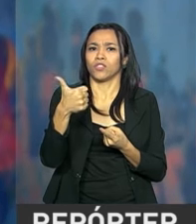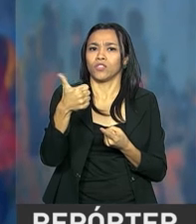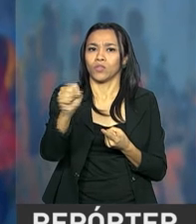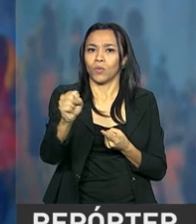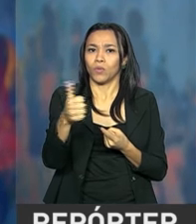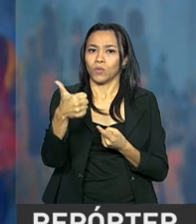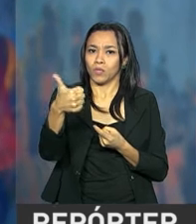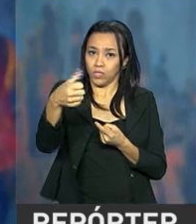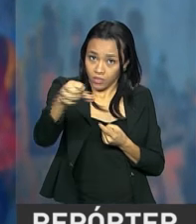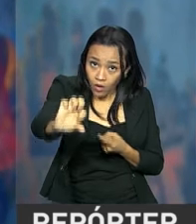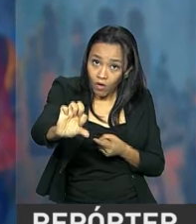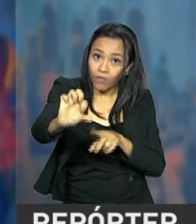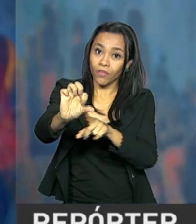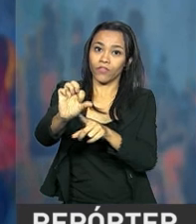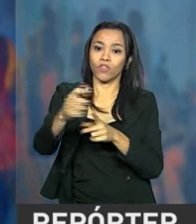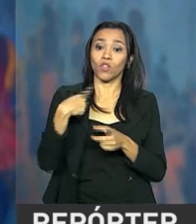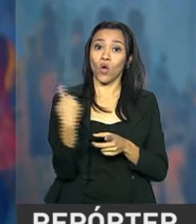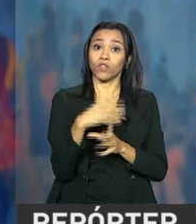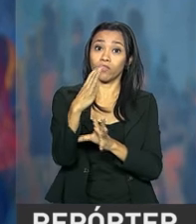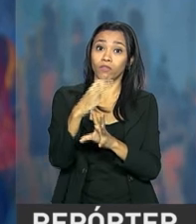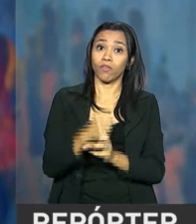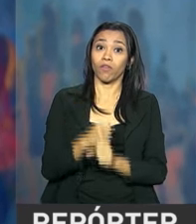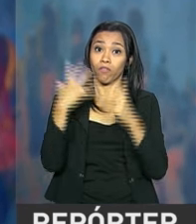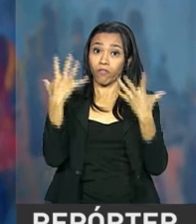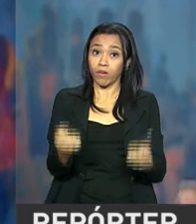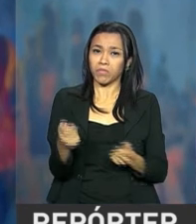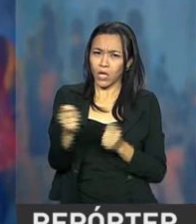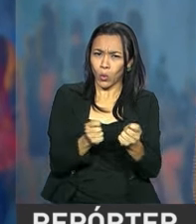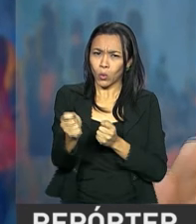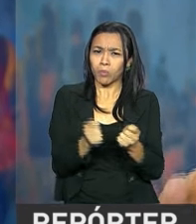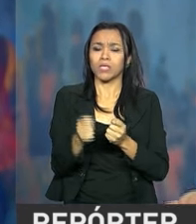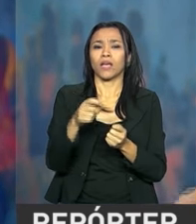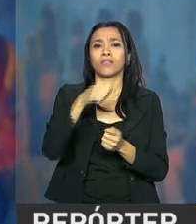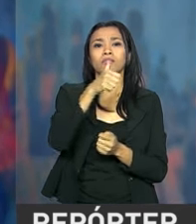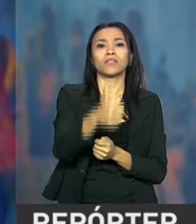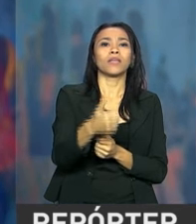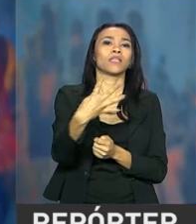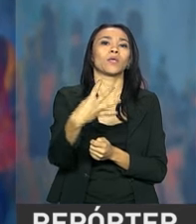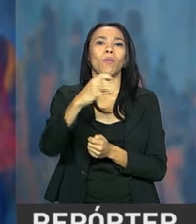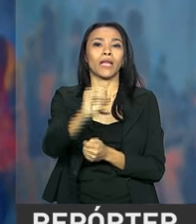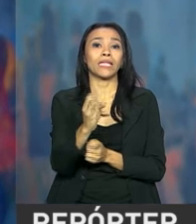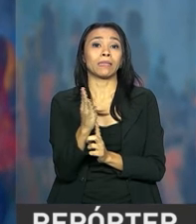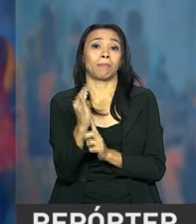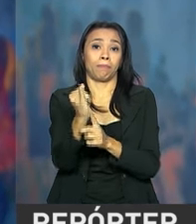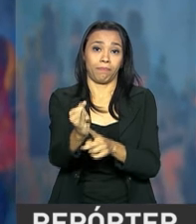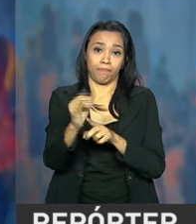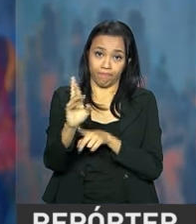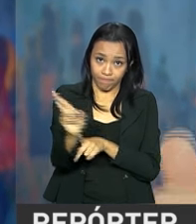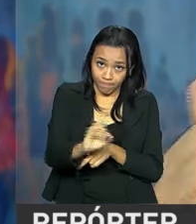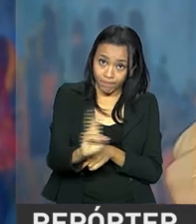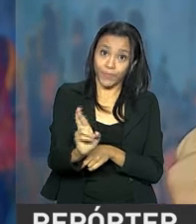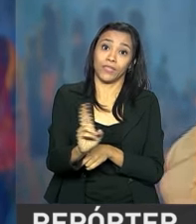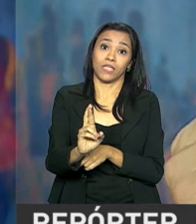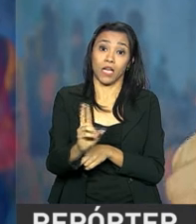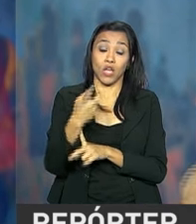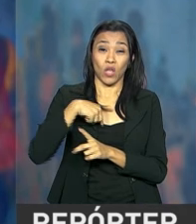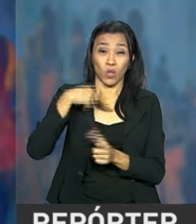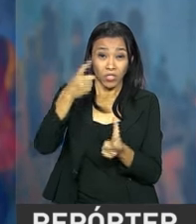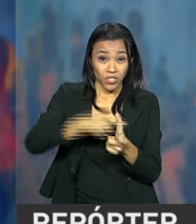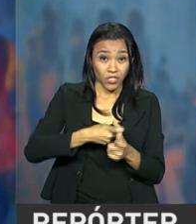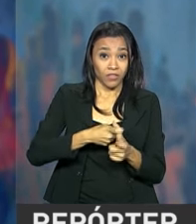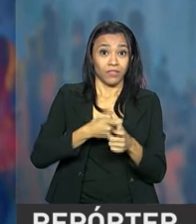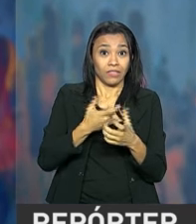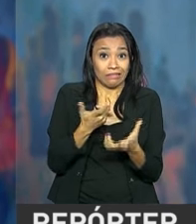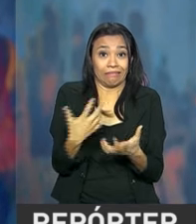19, nós vamos economizar 140 bilhões deais. O nosso déficit agora